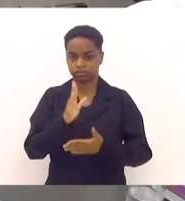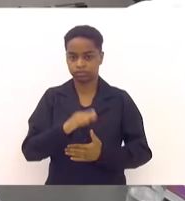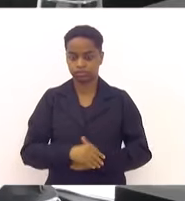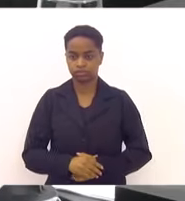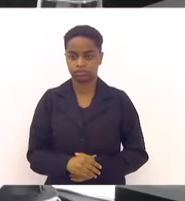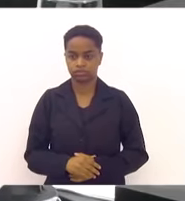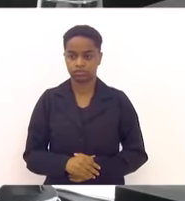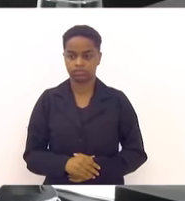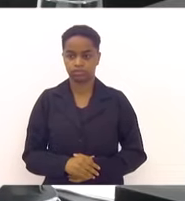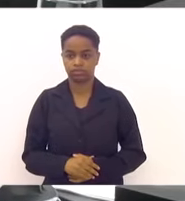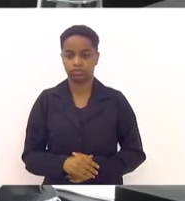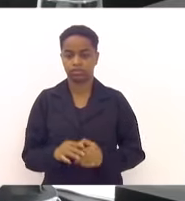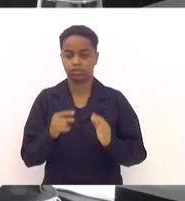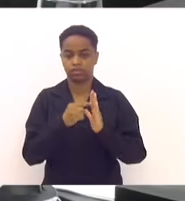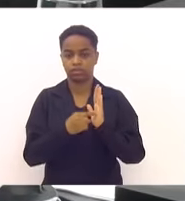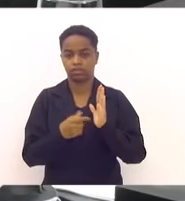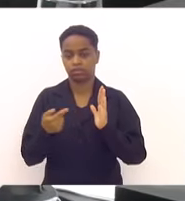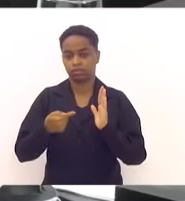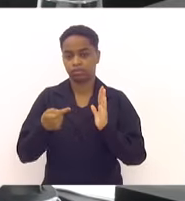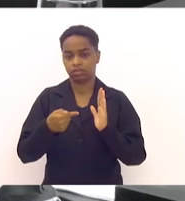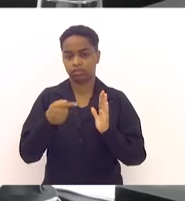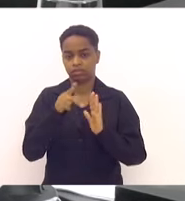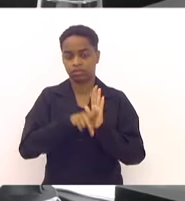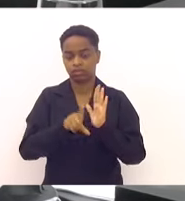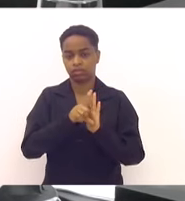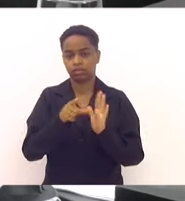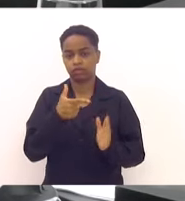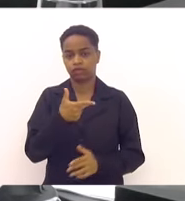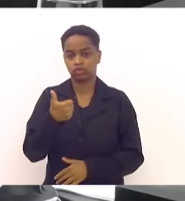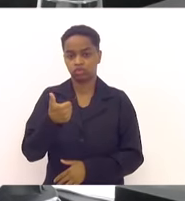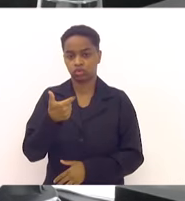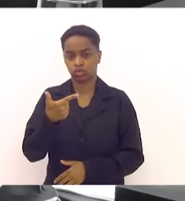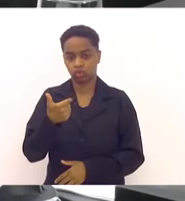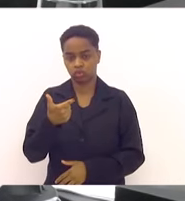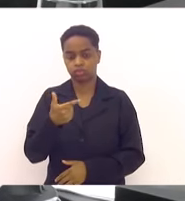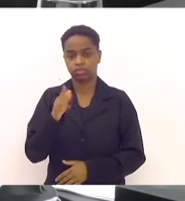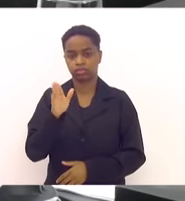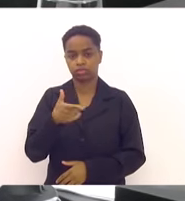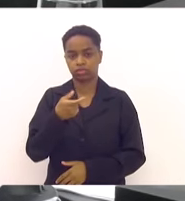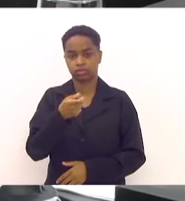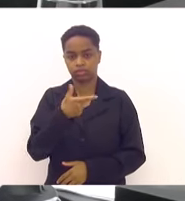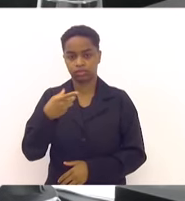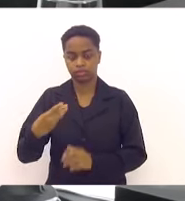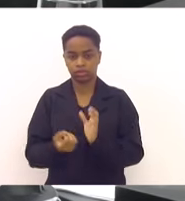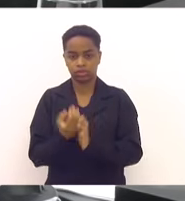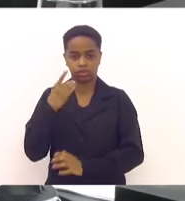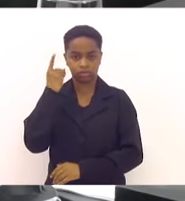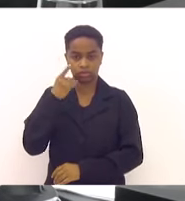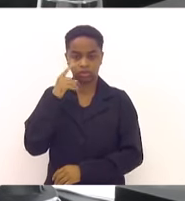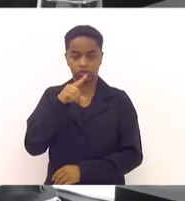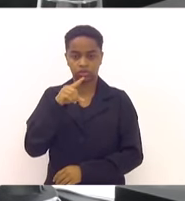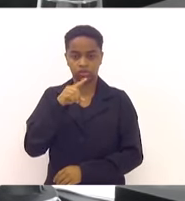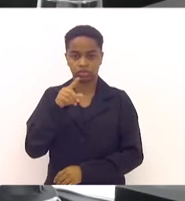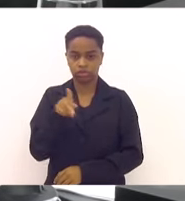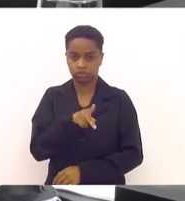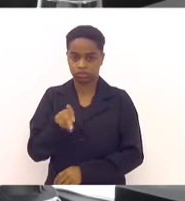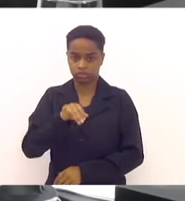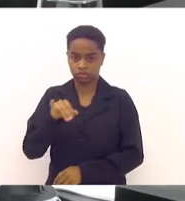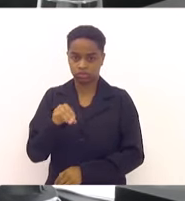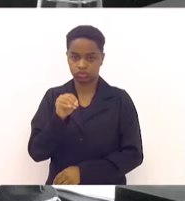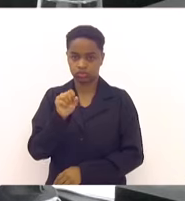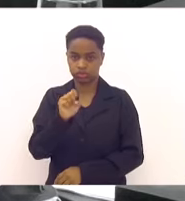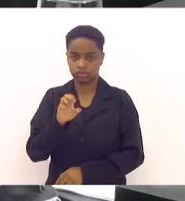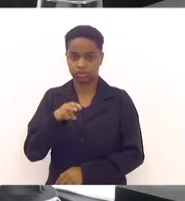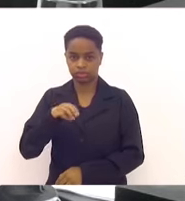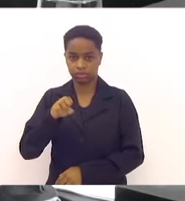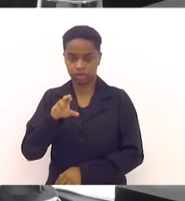aprovado. 7 da pauta, o PL 2112 de 2023, de autoria do deputado professor Josemar, que institui a reserva mínima